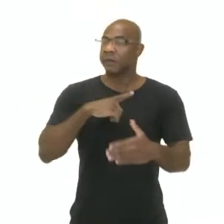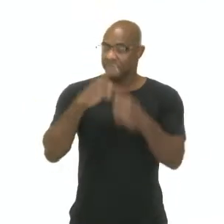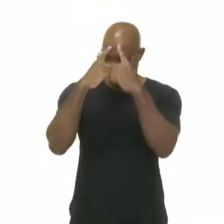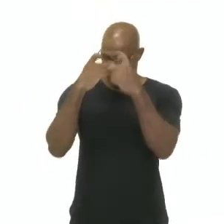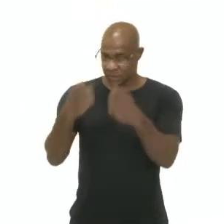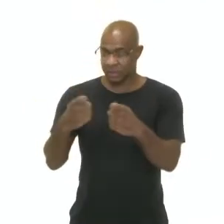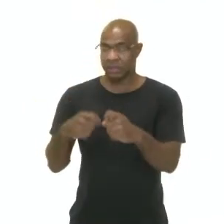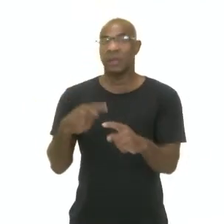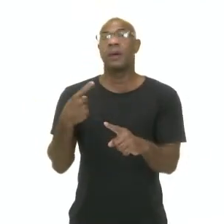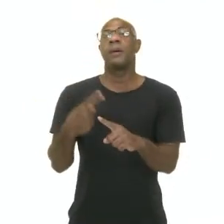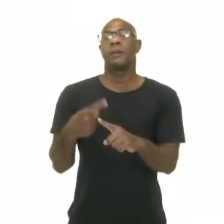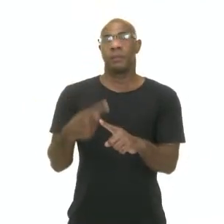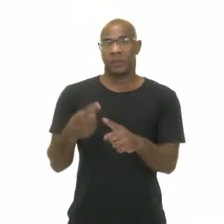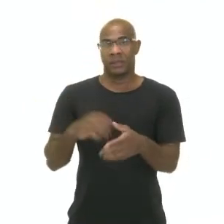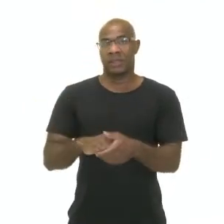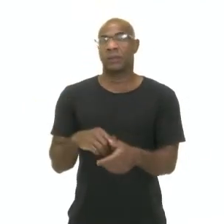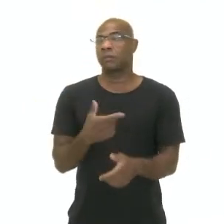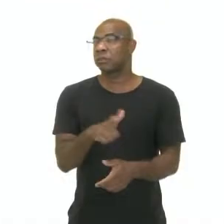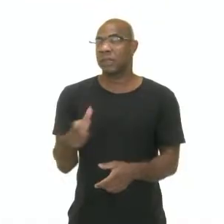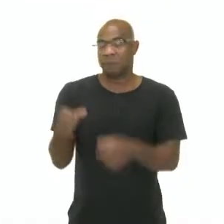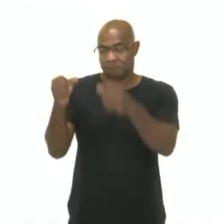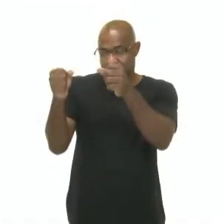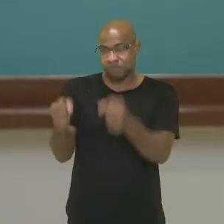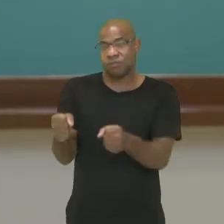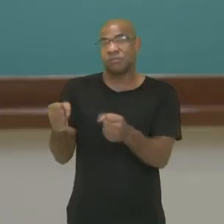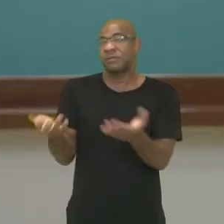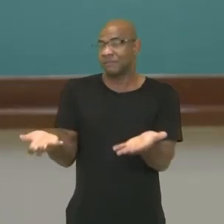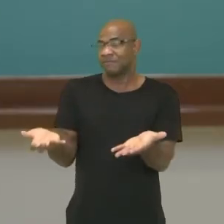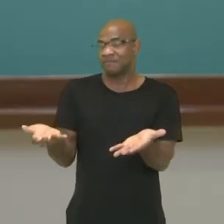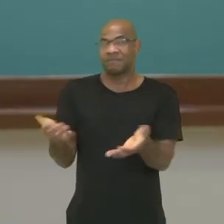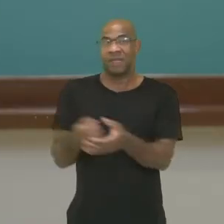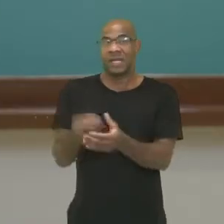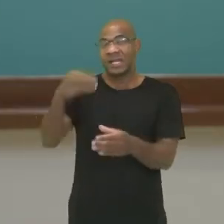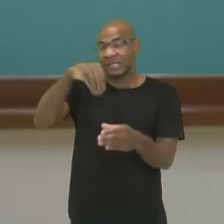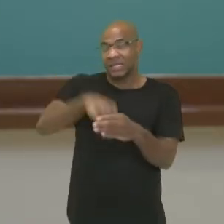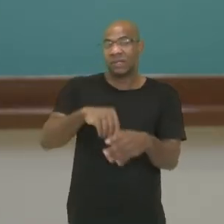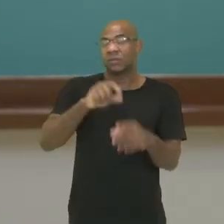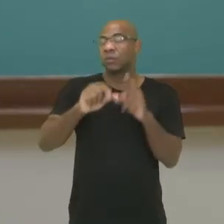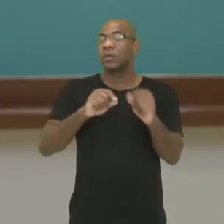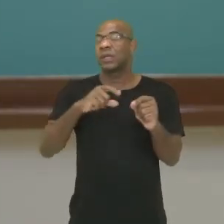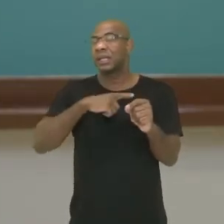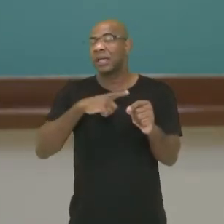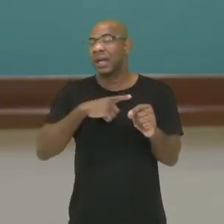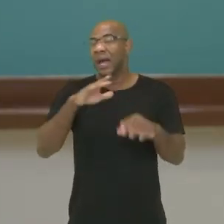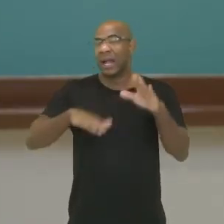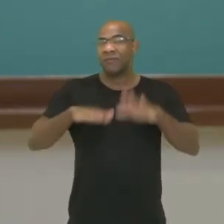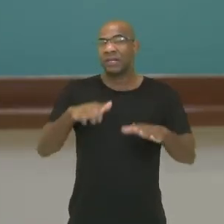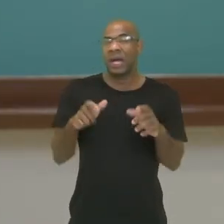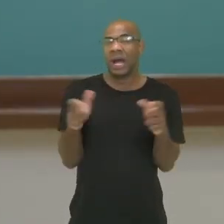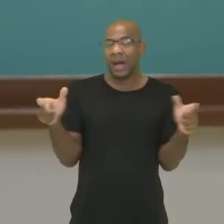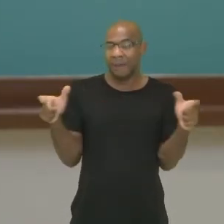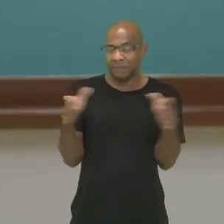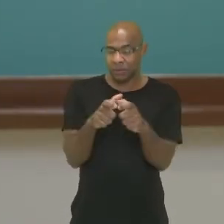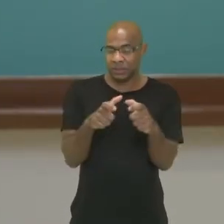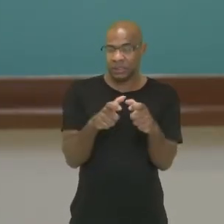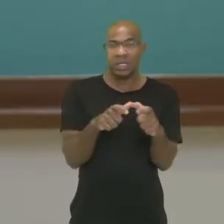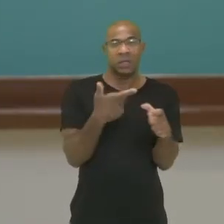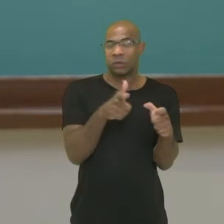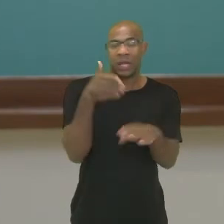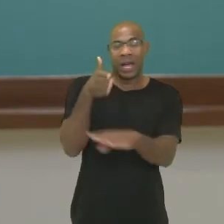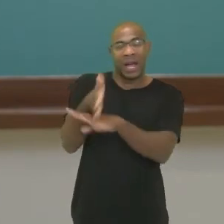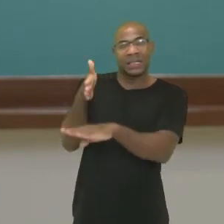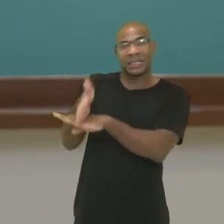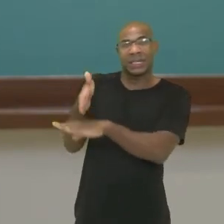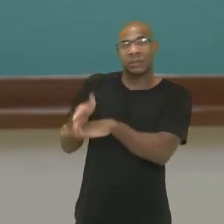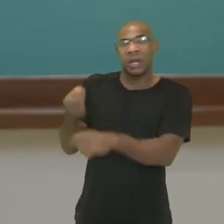parte das posições de poder. Quer dizer, dentro daquilo que muitas vezes são minorias, o que não tem acesso ao poder